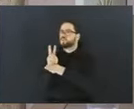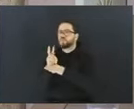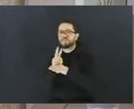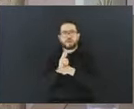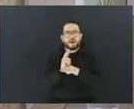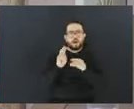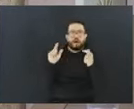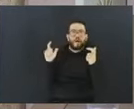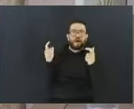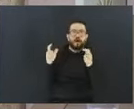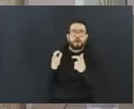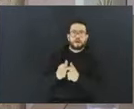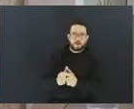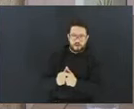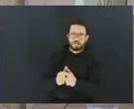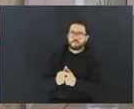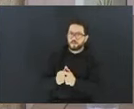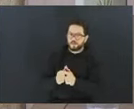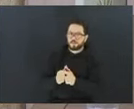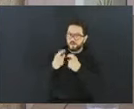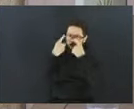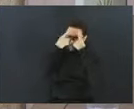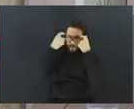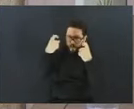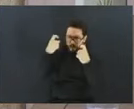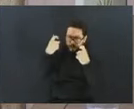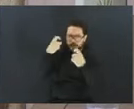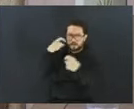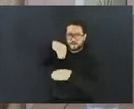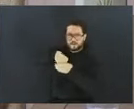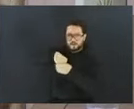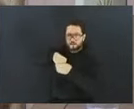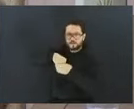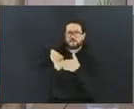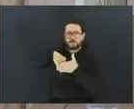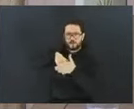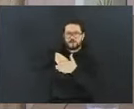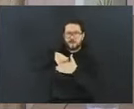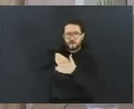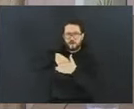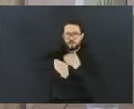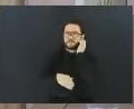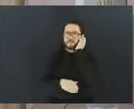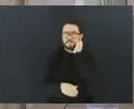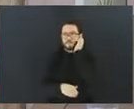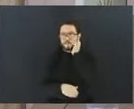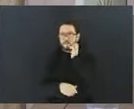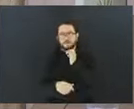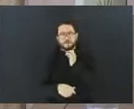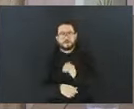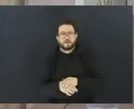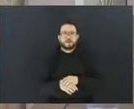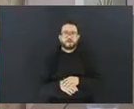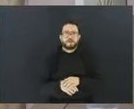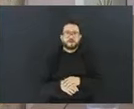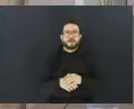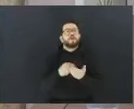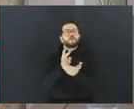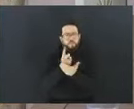muito a violência, esses tipos de conflitos na cidade. Estamos trabalhando em conjunto com a